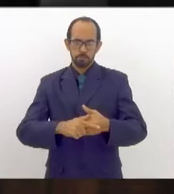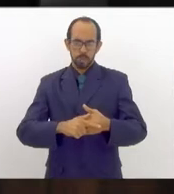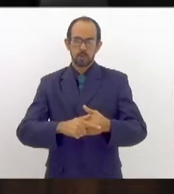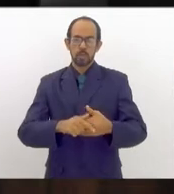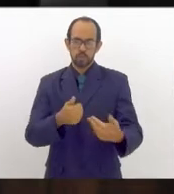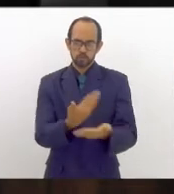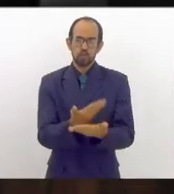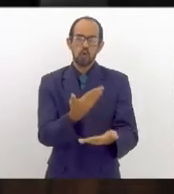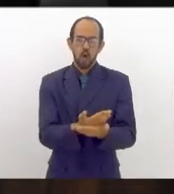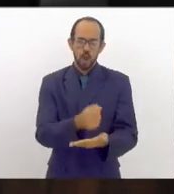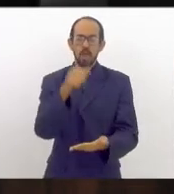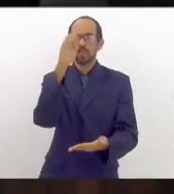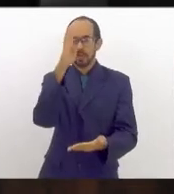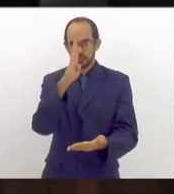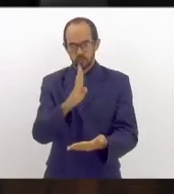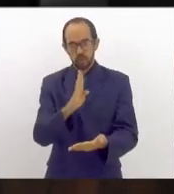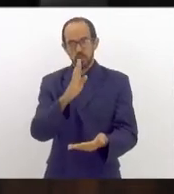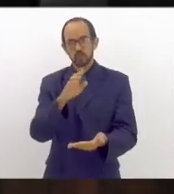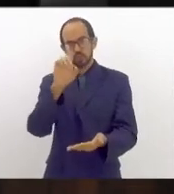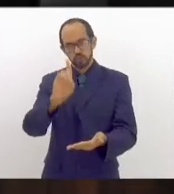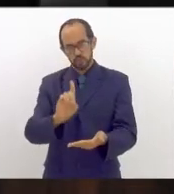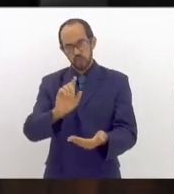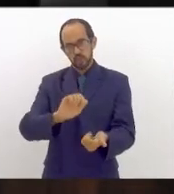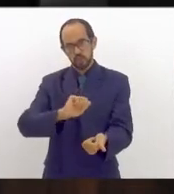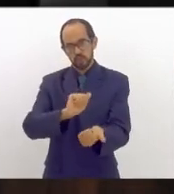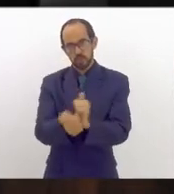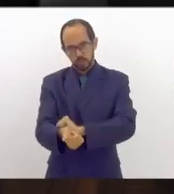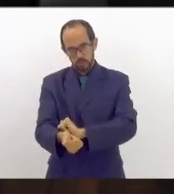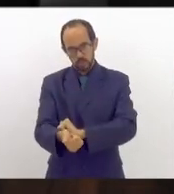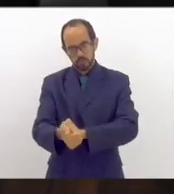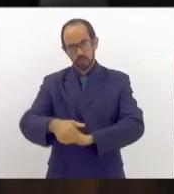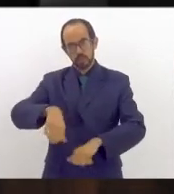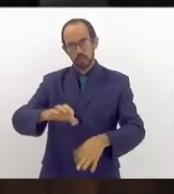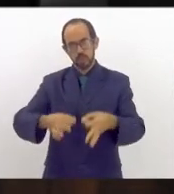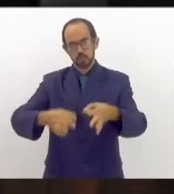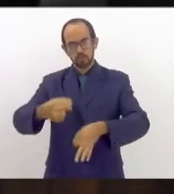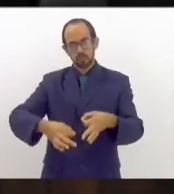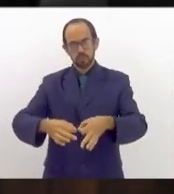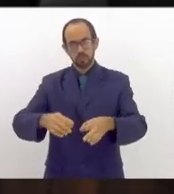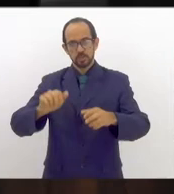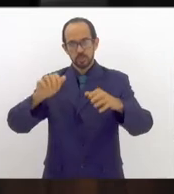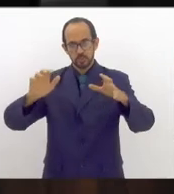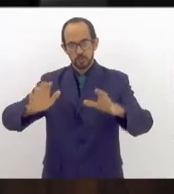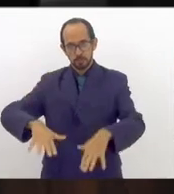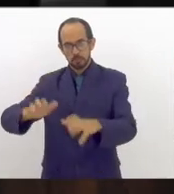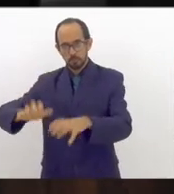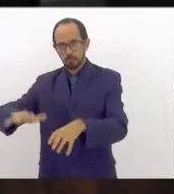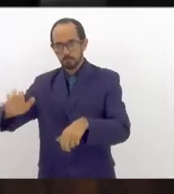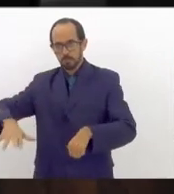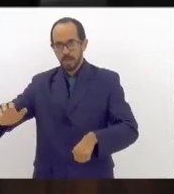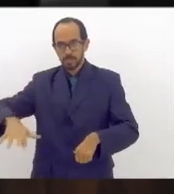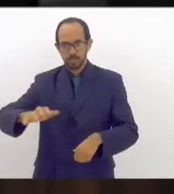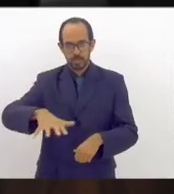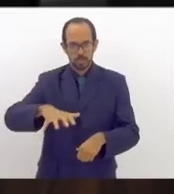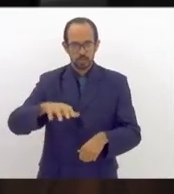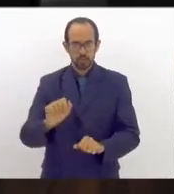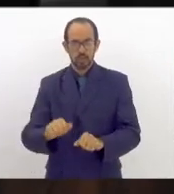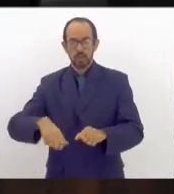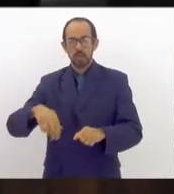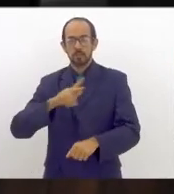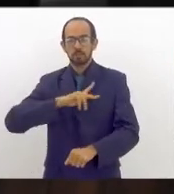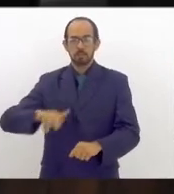tendo sido auditor Superior Tribunal de Justiça desportiva do basquete presidente da Comissão de Direito